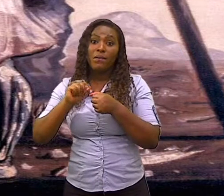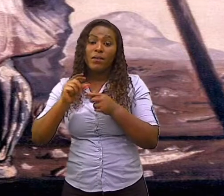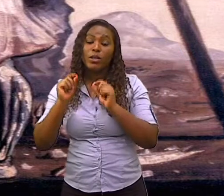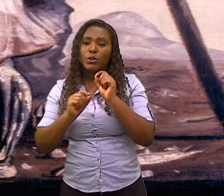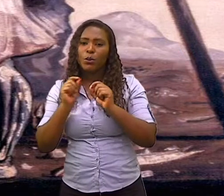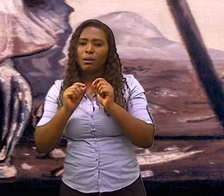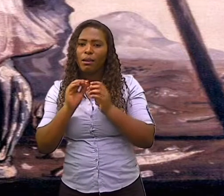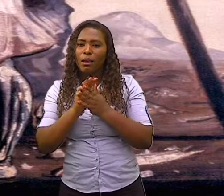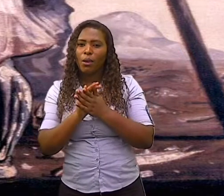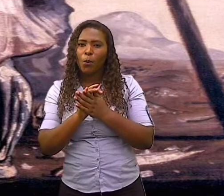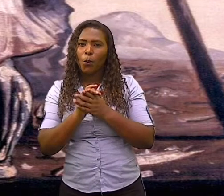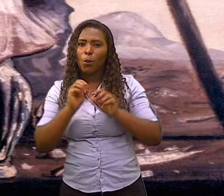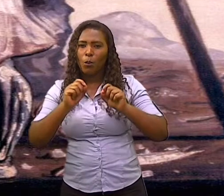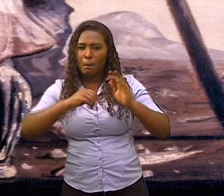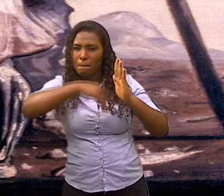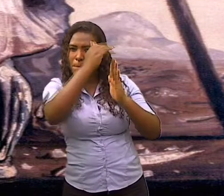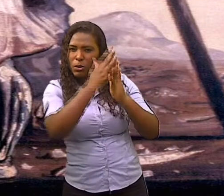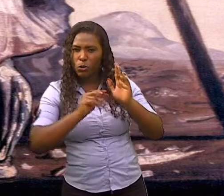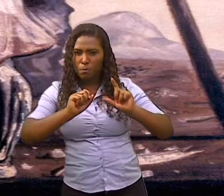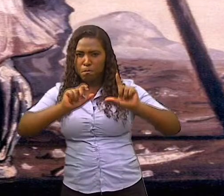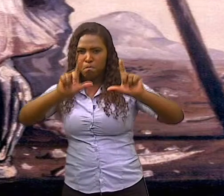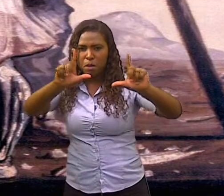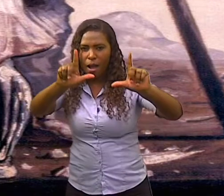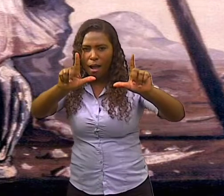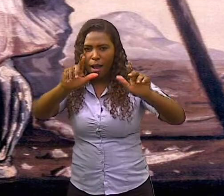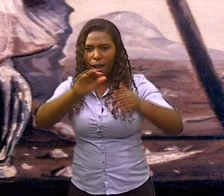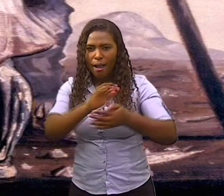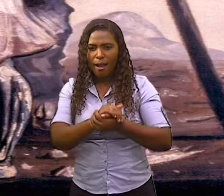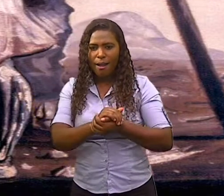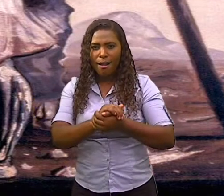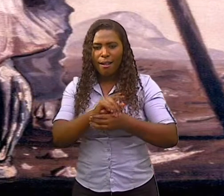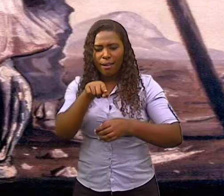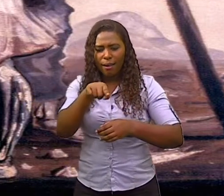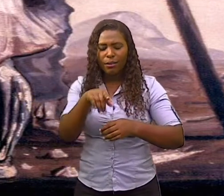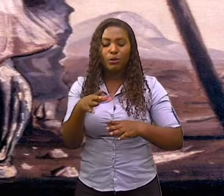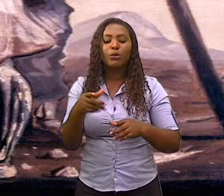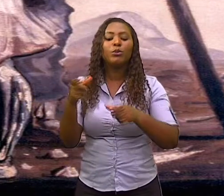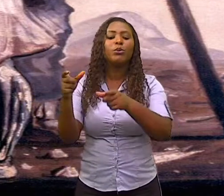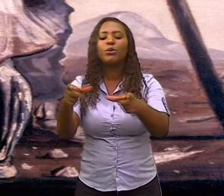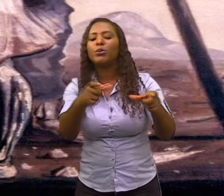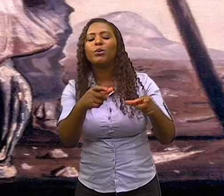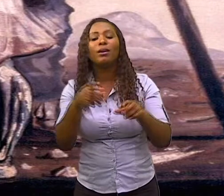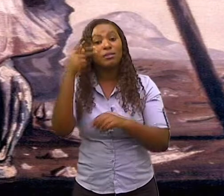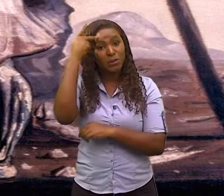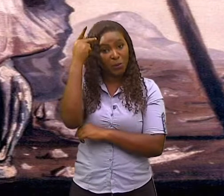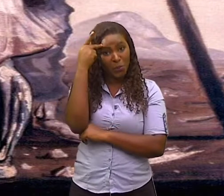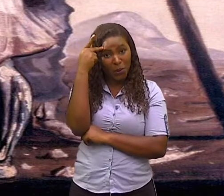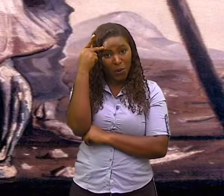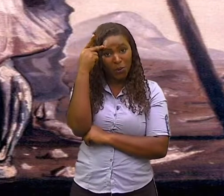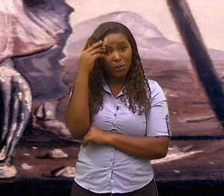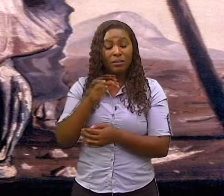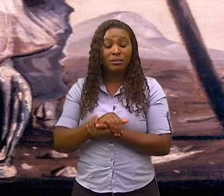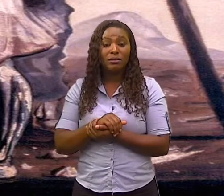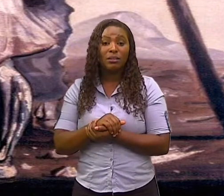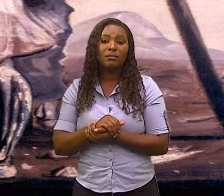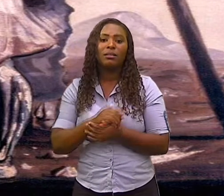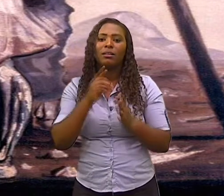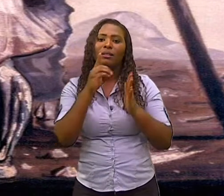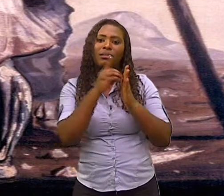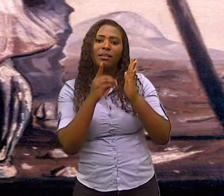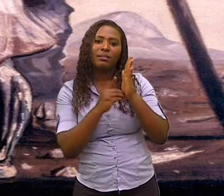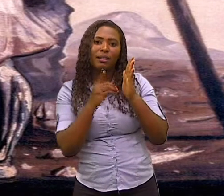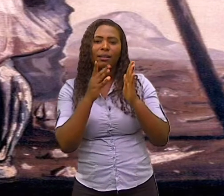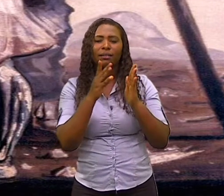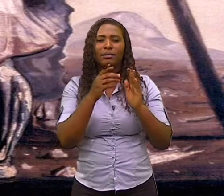Paulo. Na década de 50, ele o que marcou a vida de Cândido Portinari. Isso porque surgem problemas de